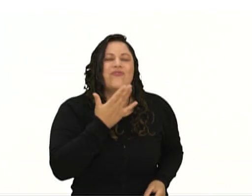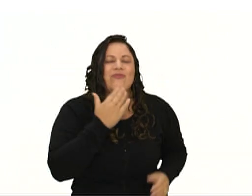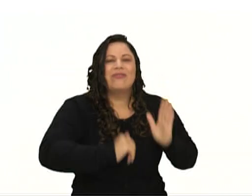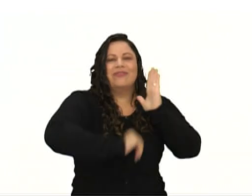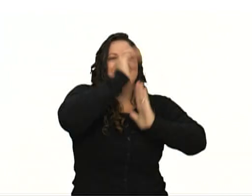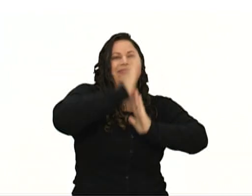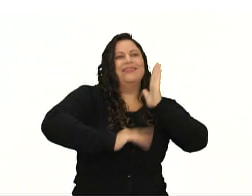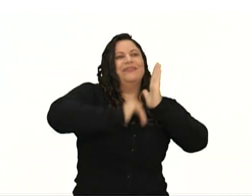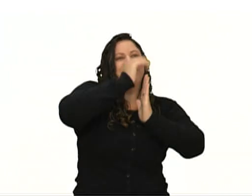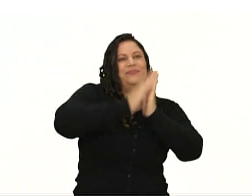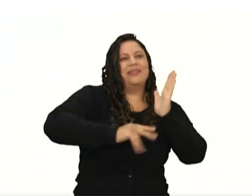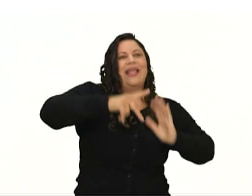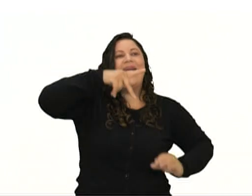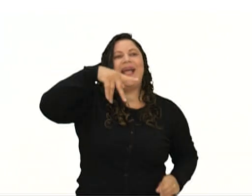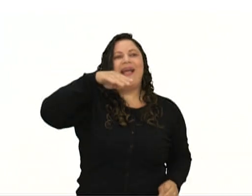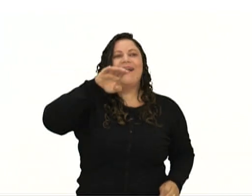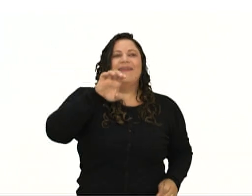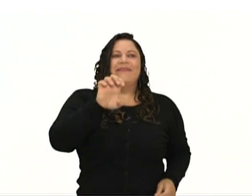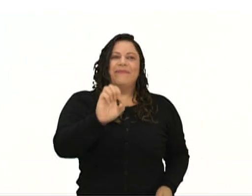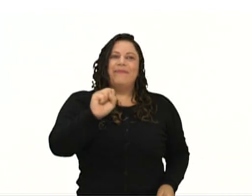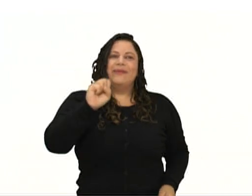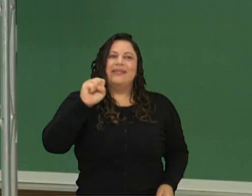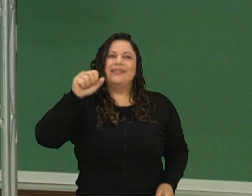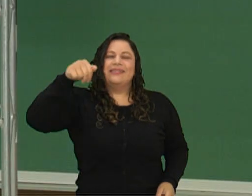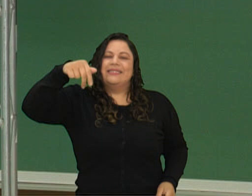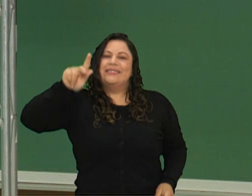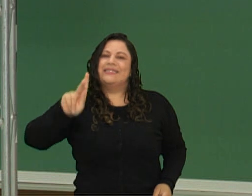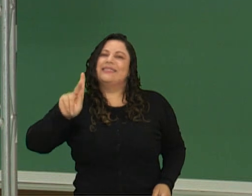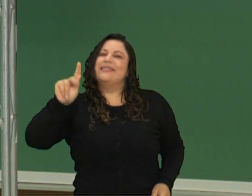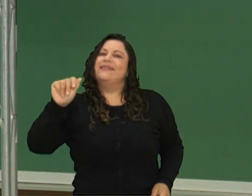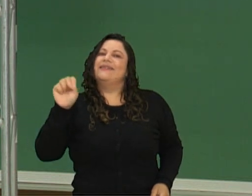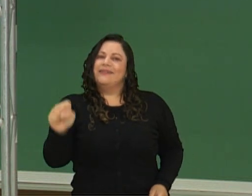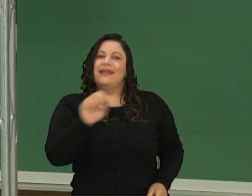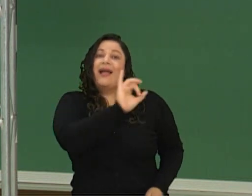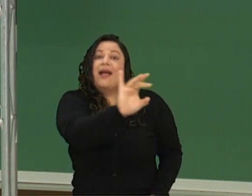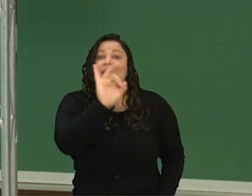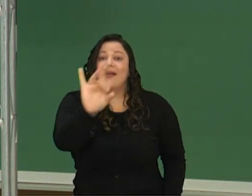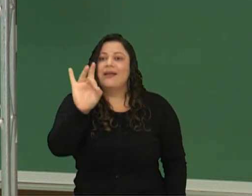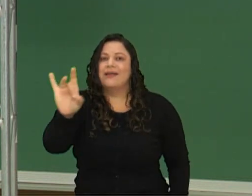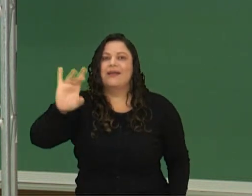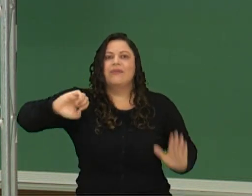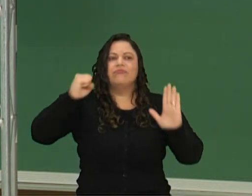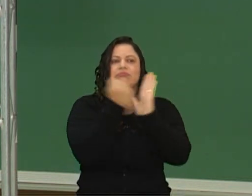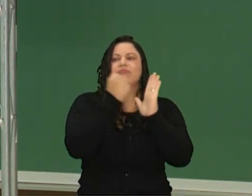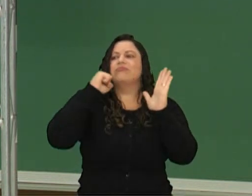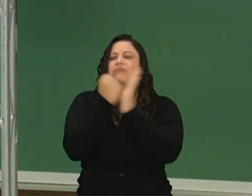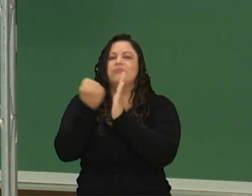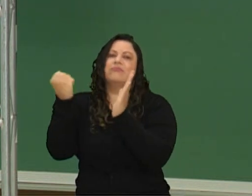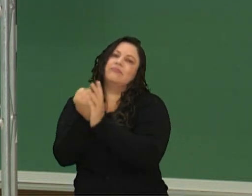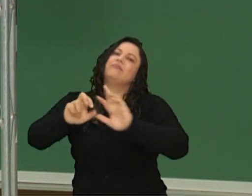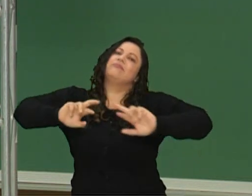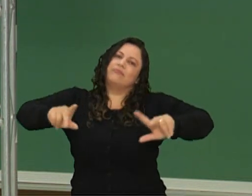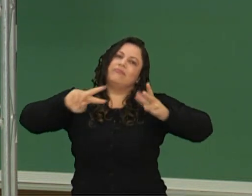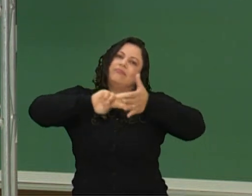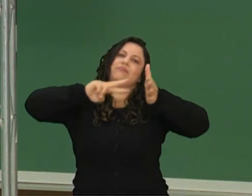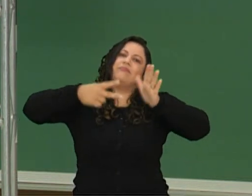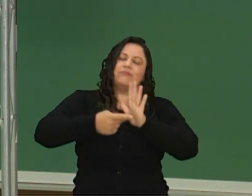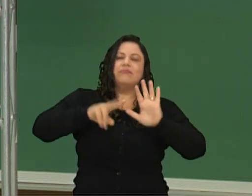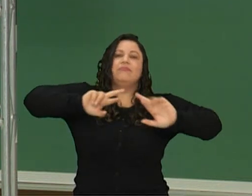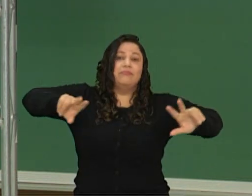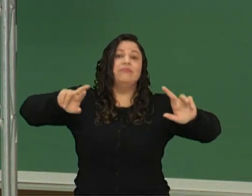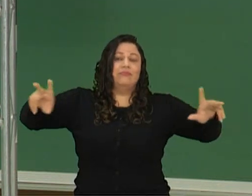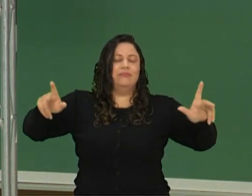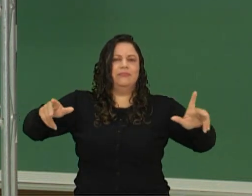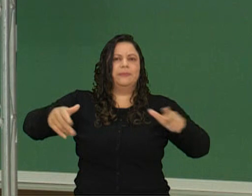com cera, depois, e cada ovo, cada símbolo tem um significado. A maioria deles é